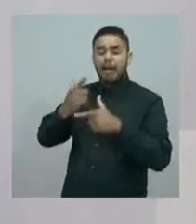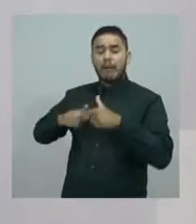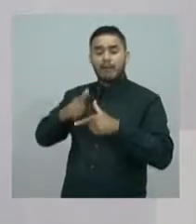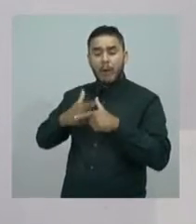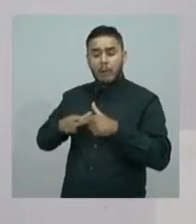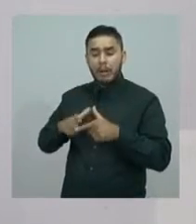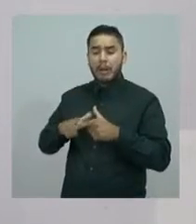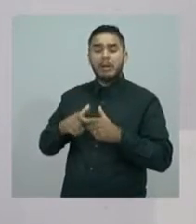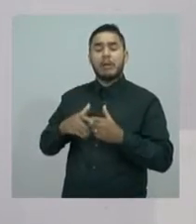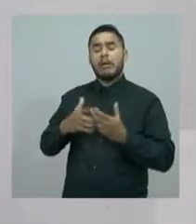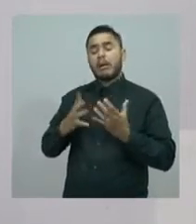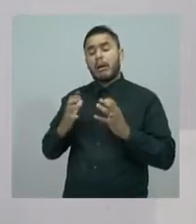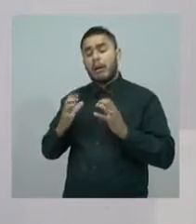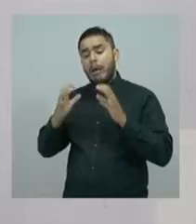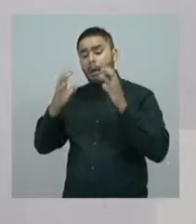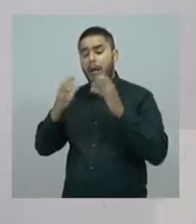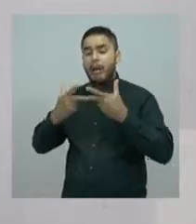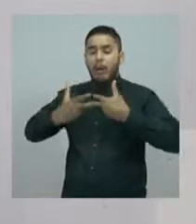para conversar, né?